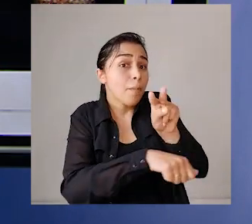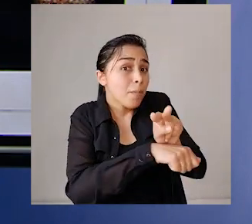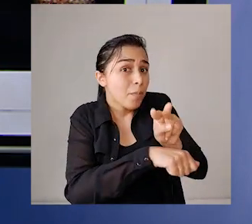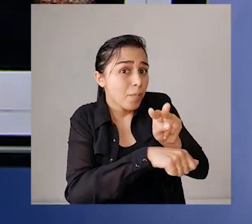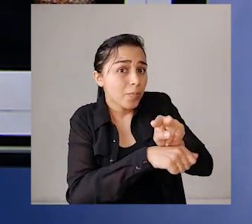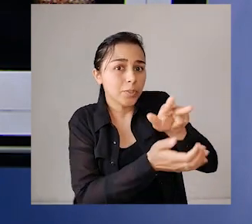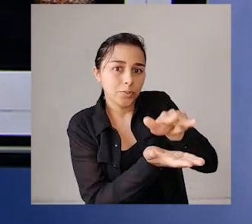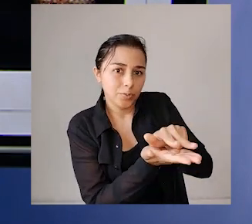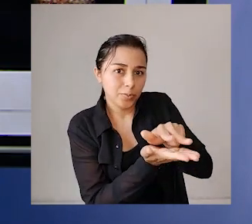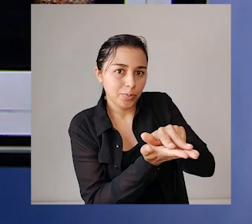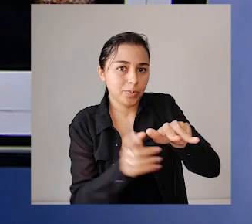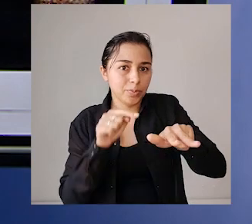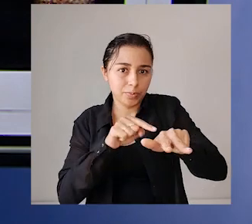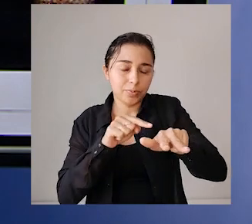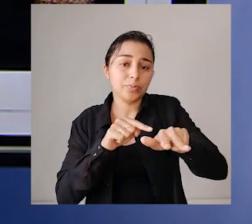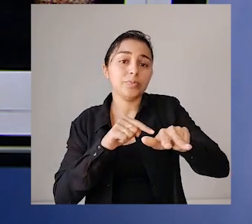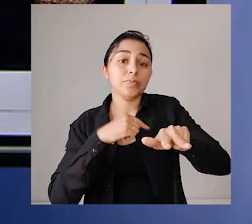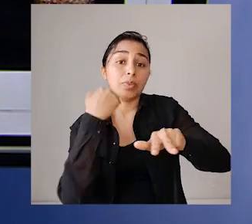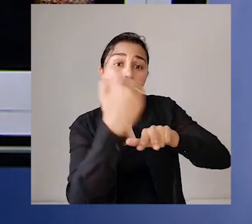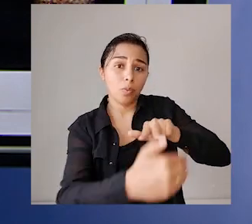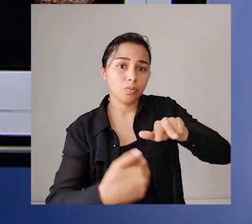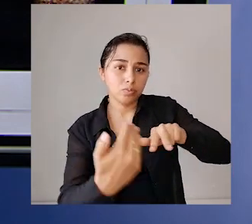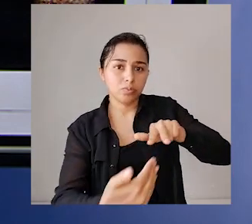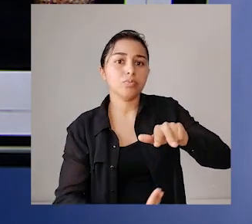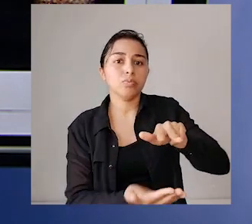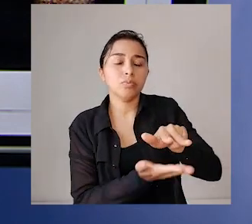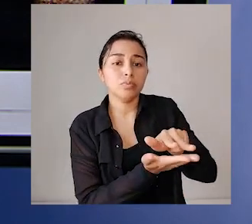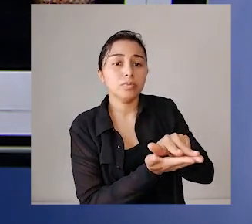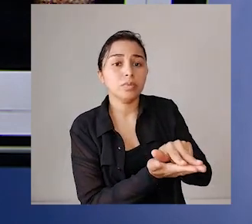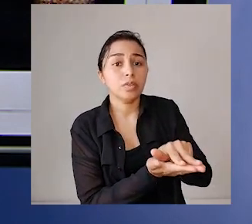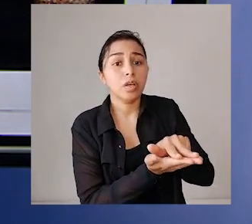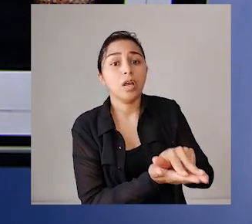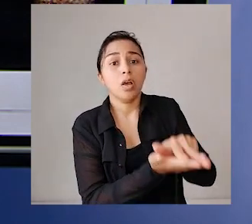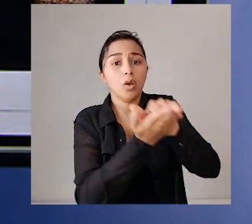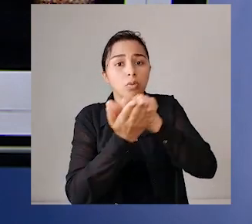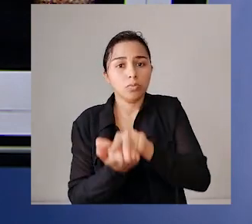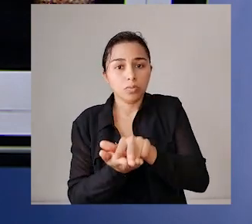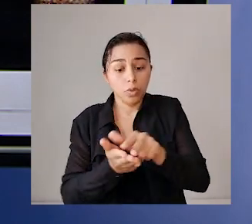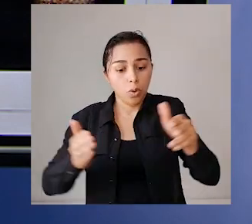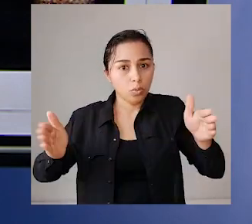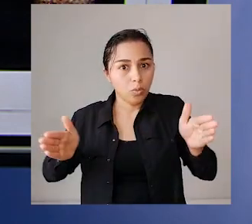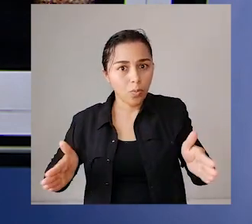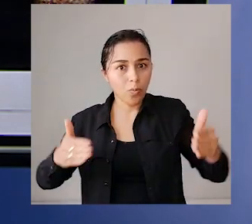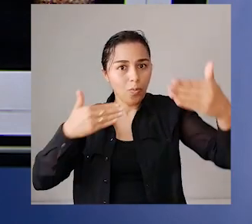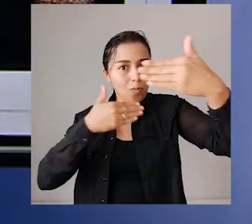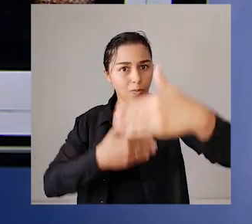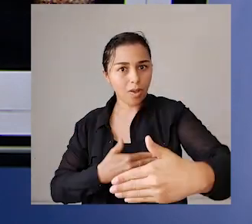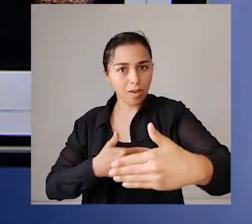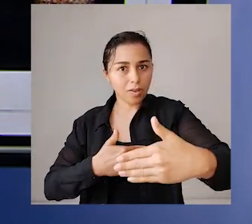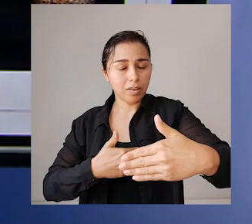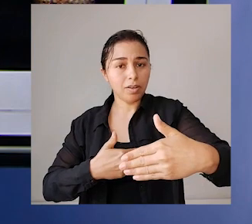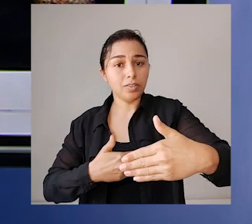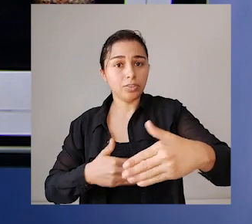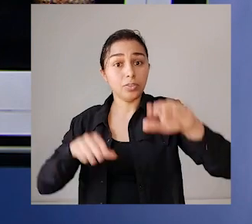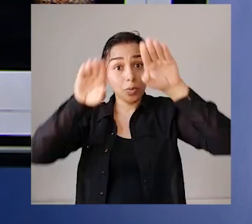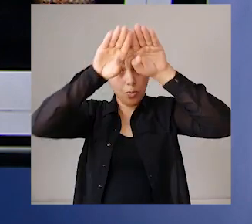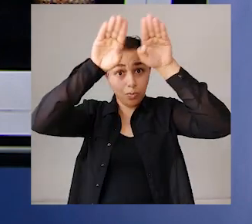corpo. Depois que eles mumificavam, eles colocavam dentro dessa caixa que a gente chama